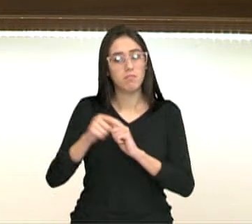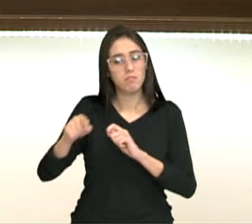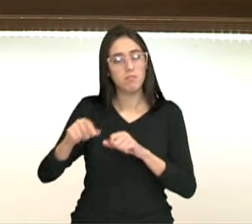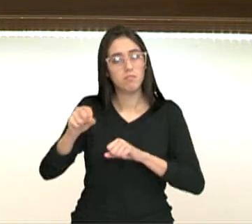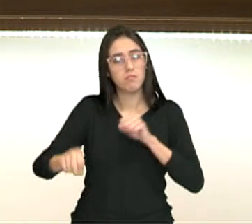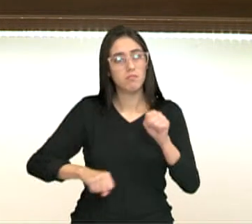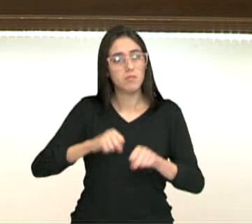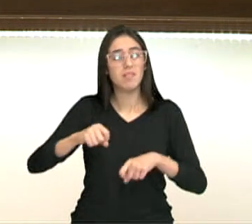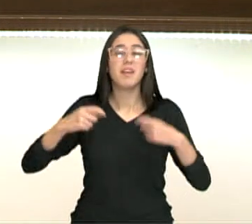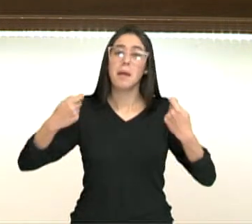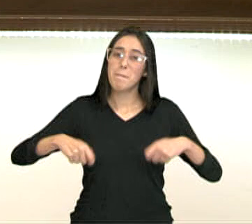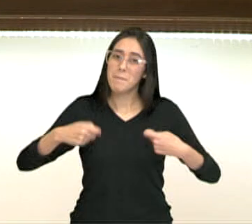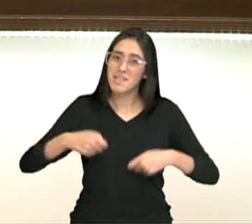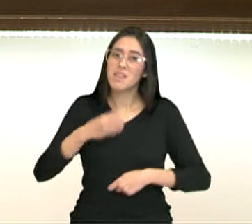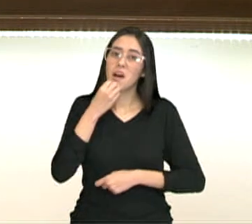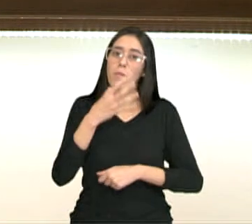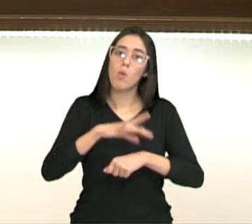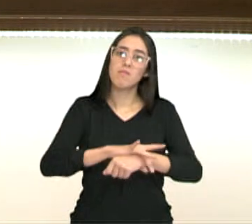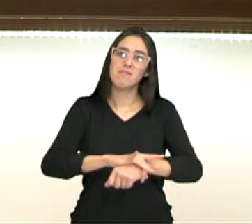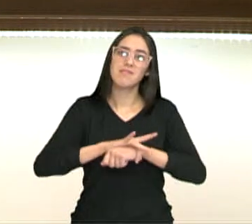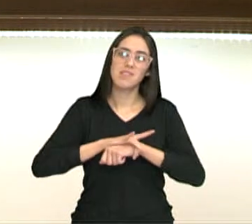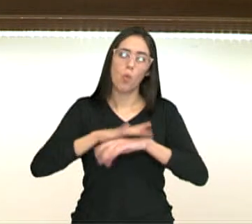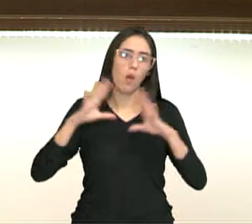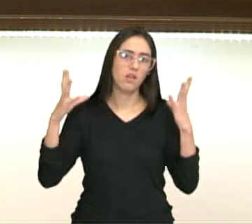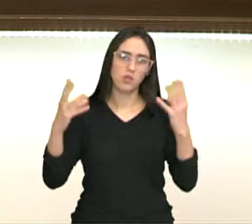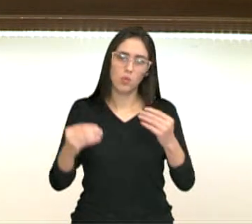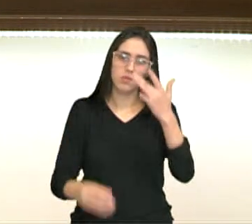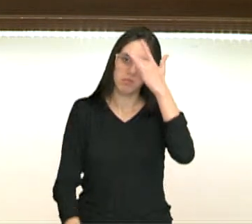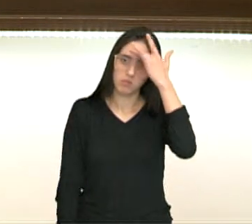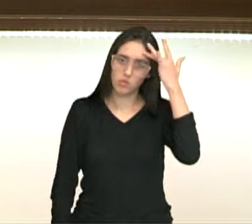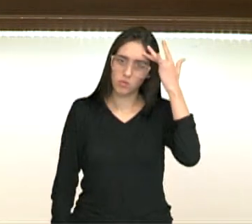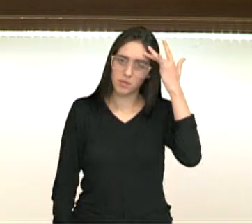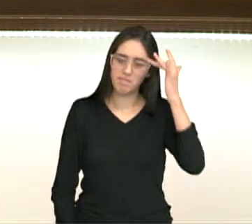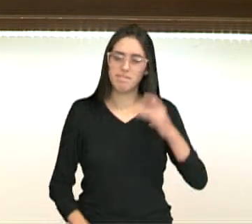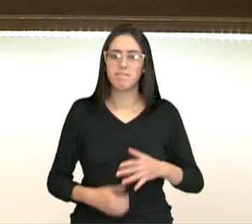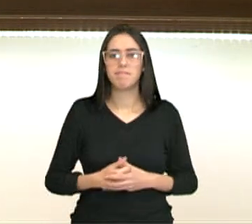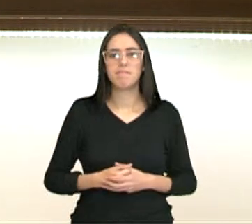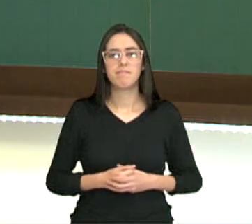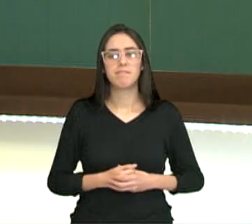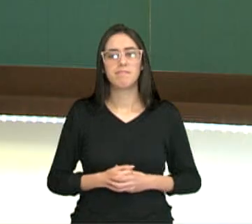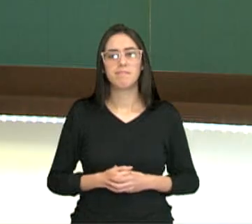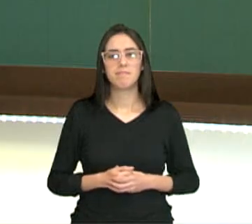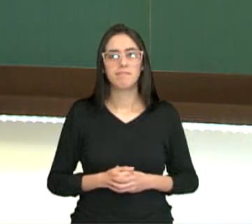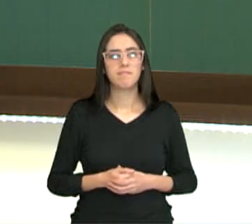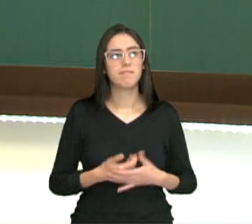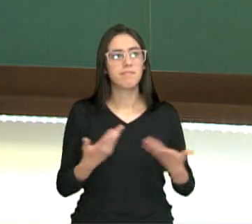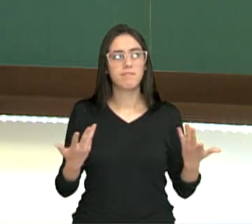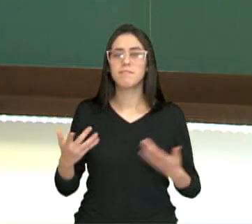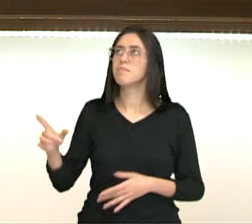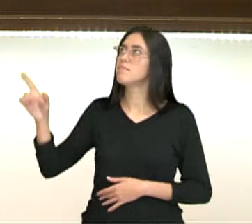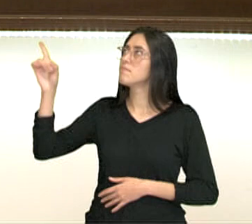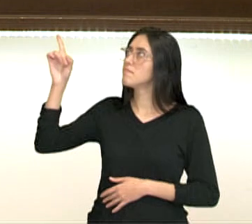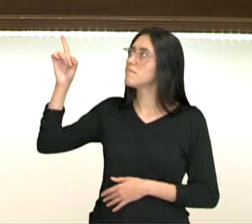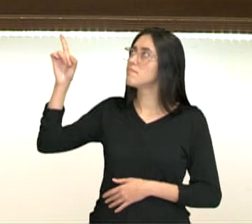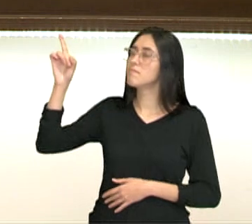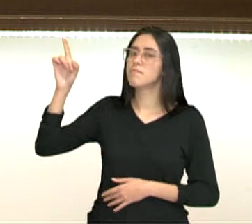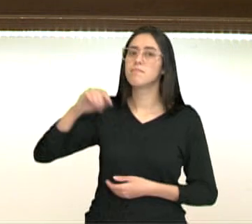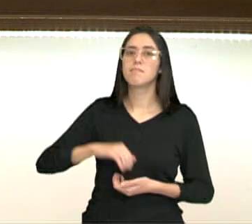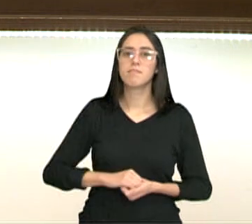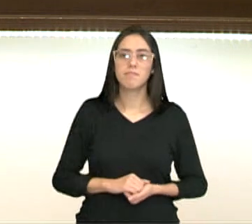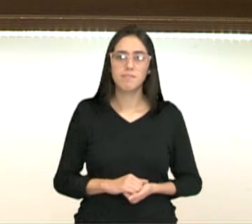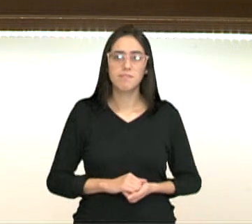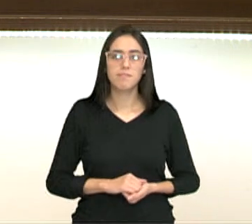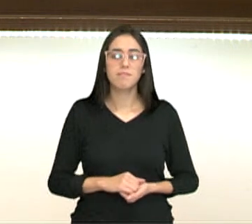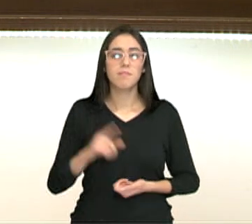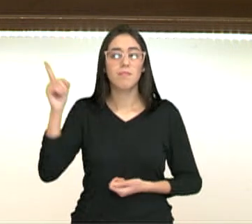necessárias para garantir a segurança dos participantes dessa modalidade. E daí nós temos uphill. Se downhill